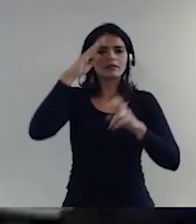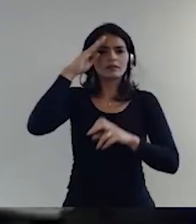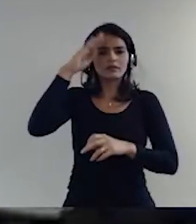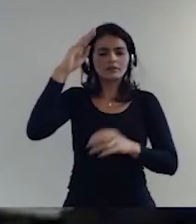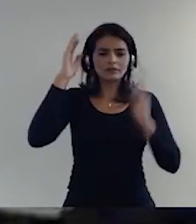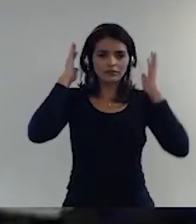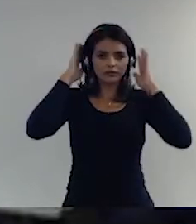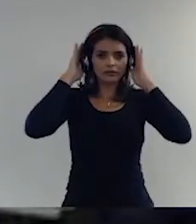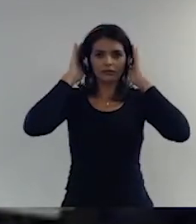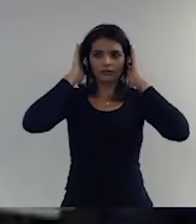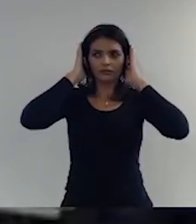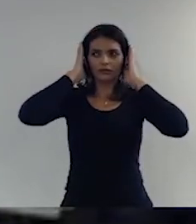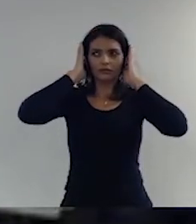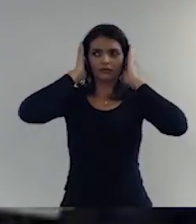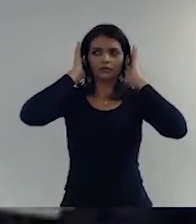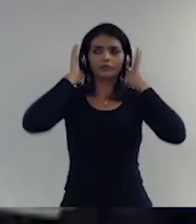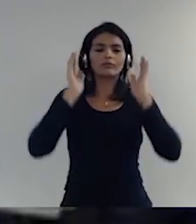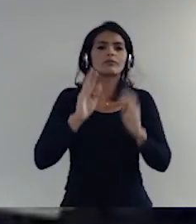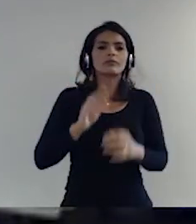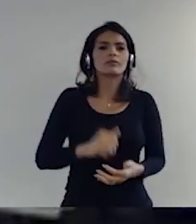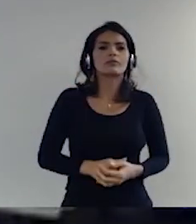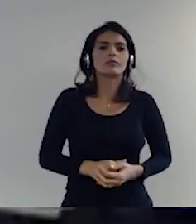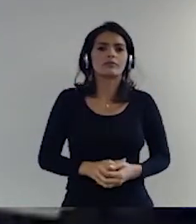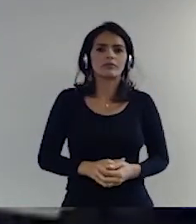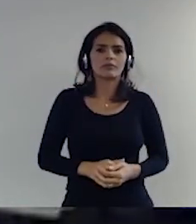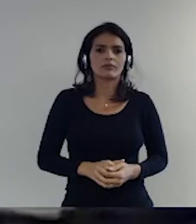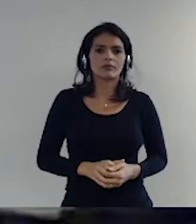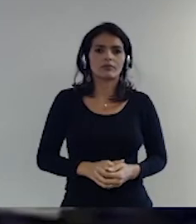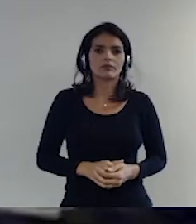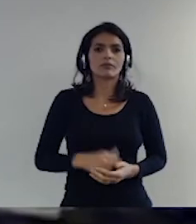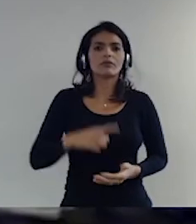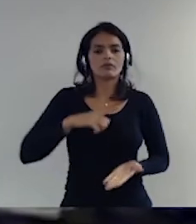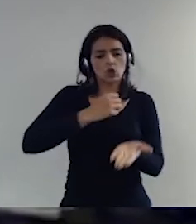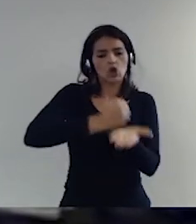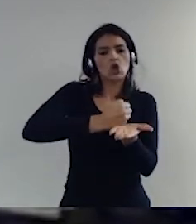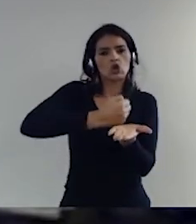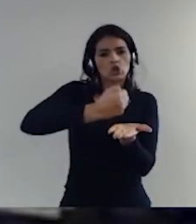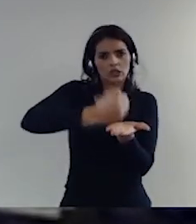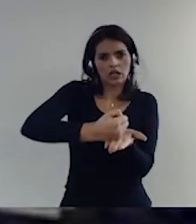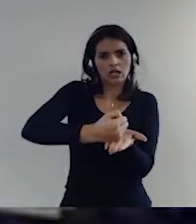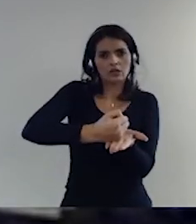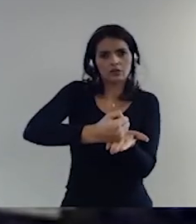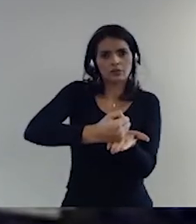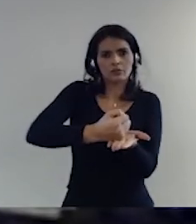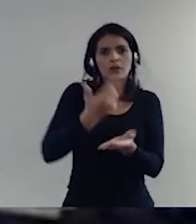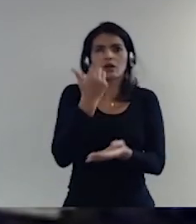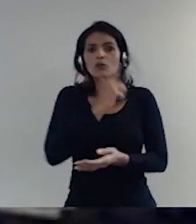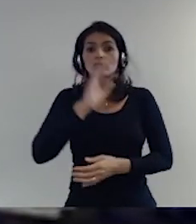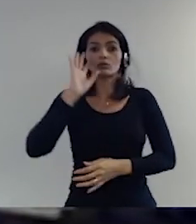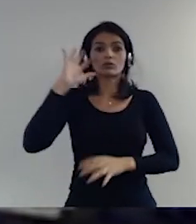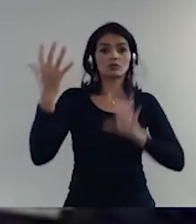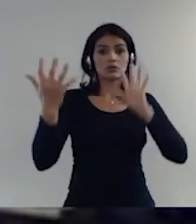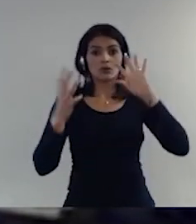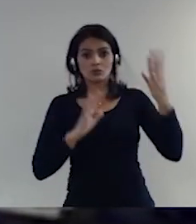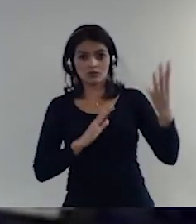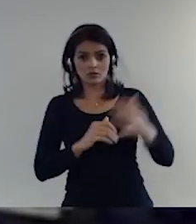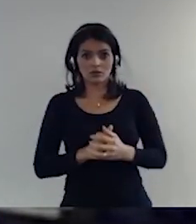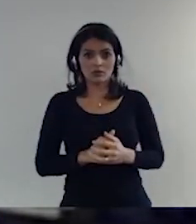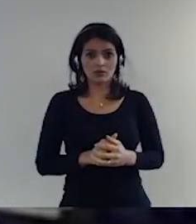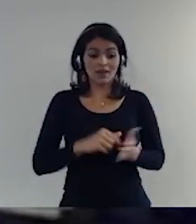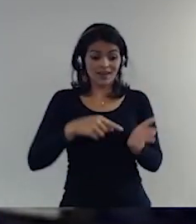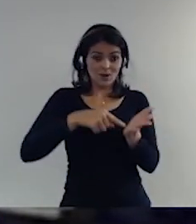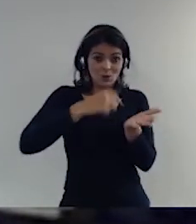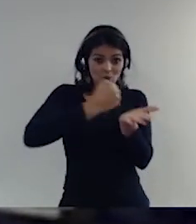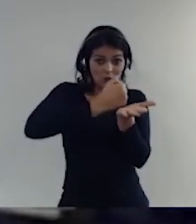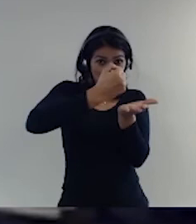debate. Nós nunca vamos poder sair do concreto contrato para encontrarmos uma solução. É nele que nós